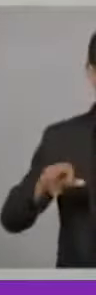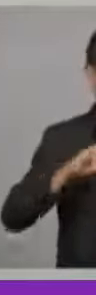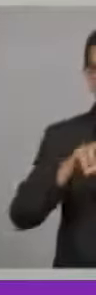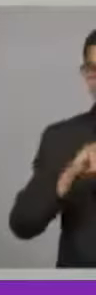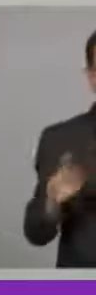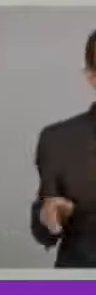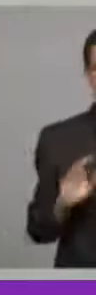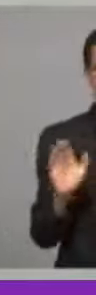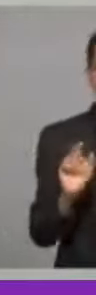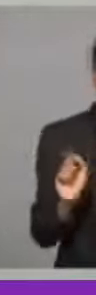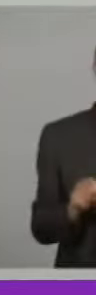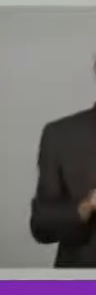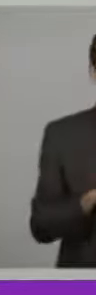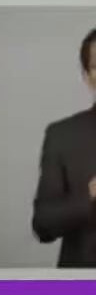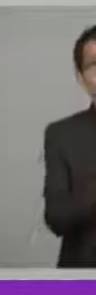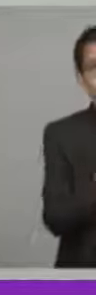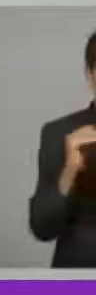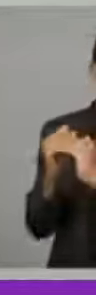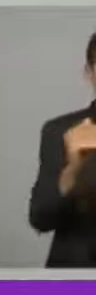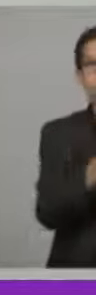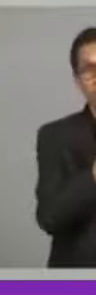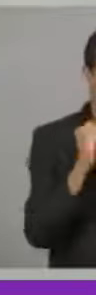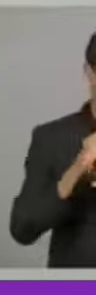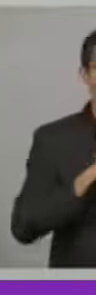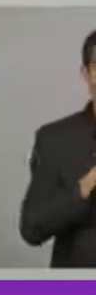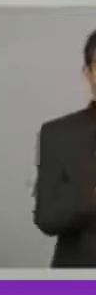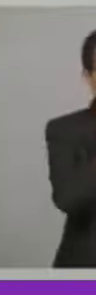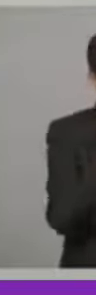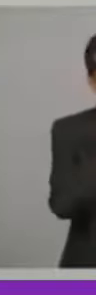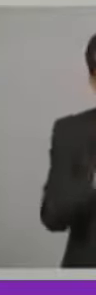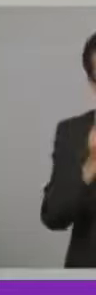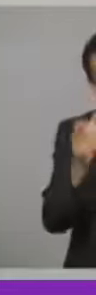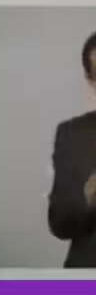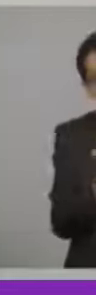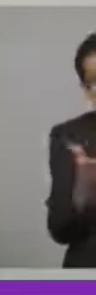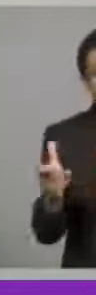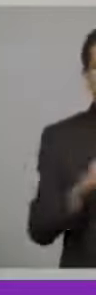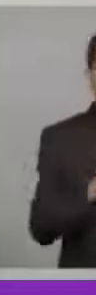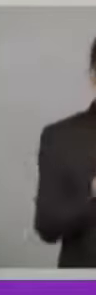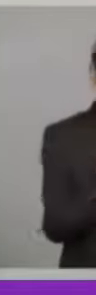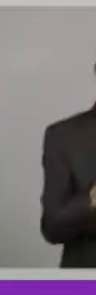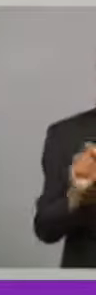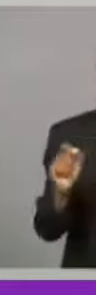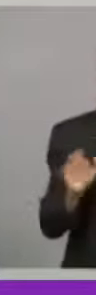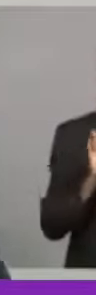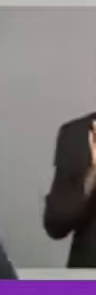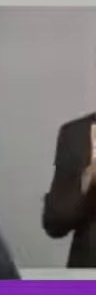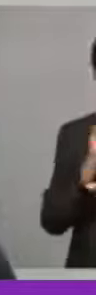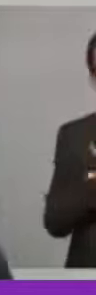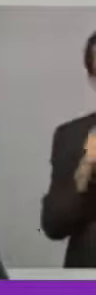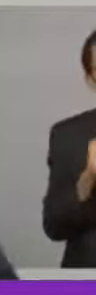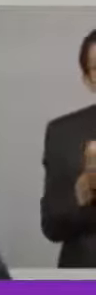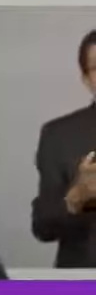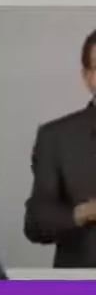você consegue ver unanimidade nos especialistas, nas entidades sindicais e nas entidades representativas da